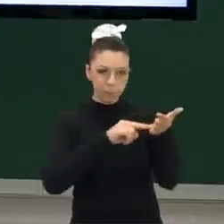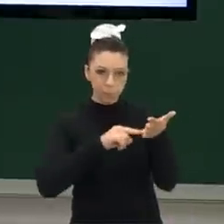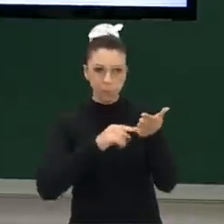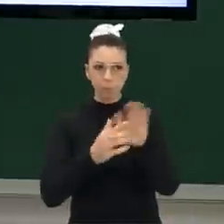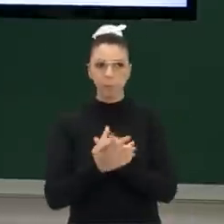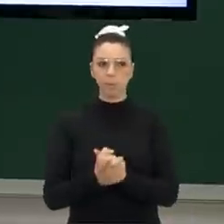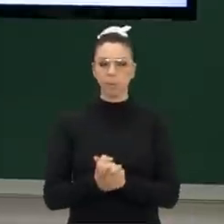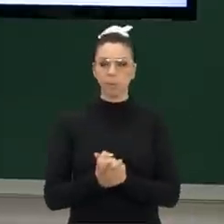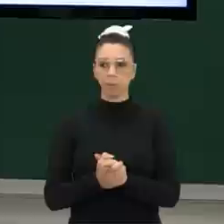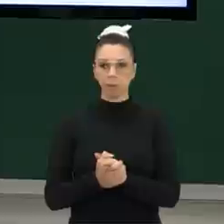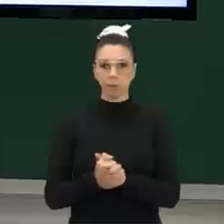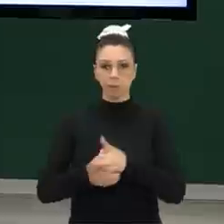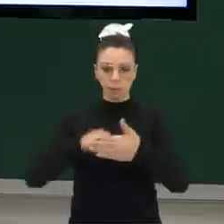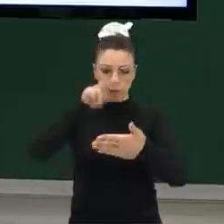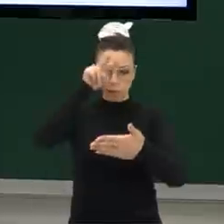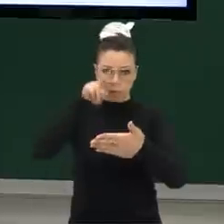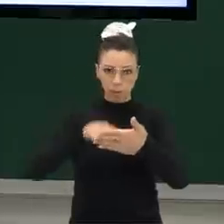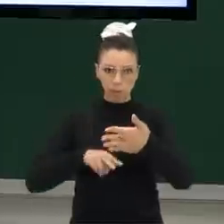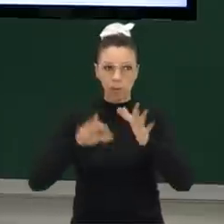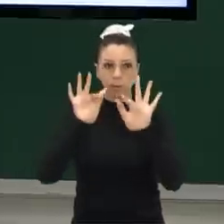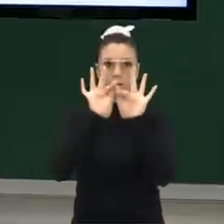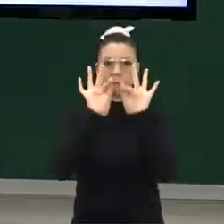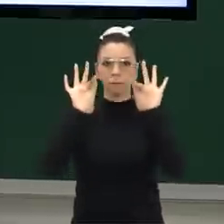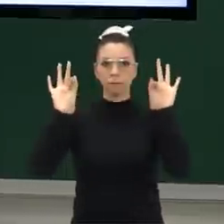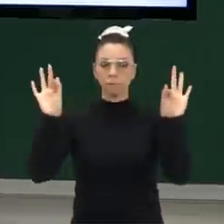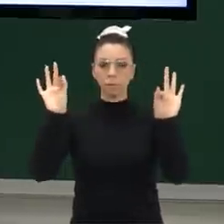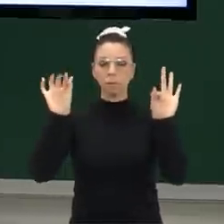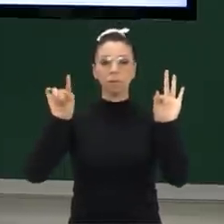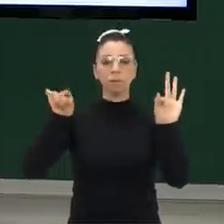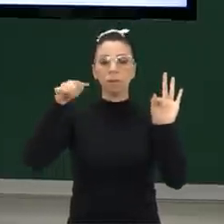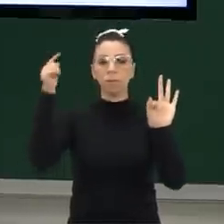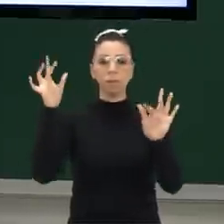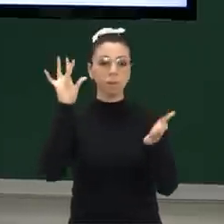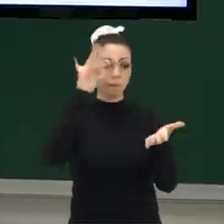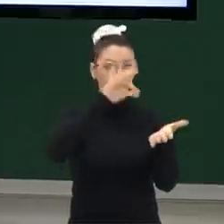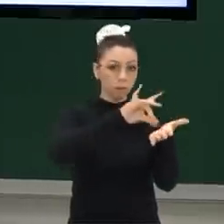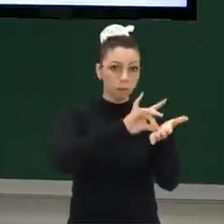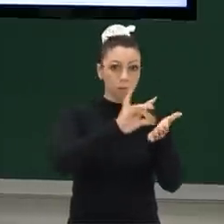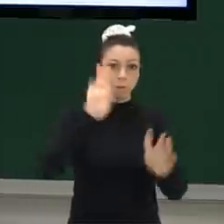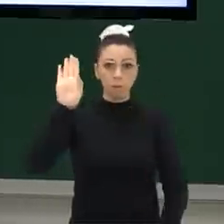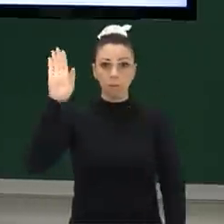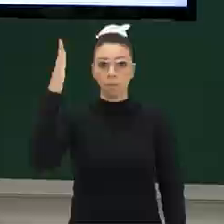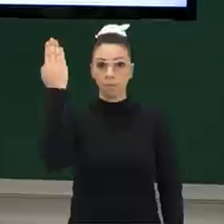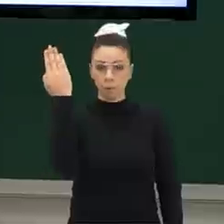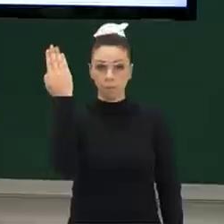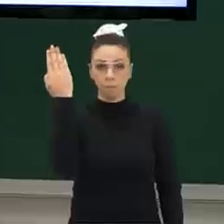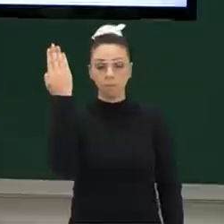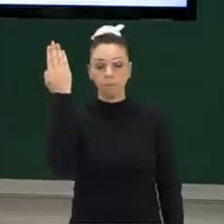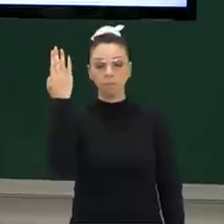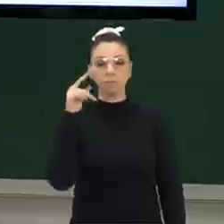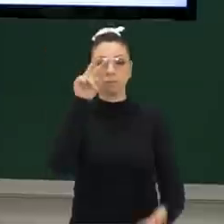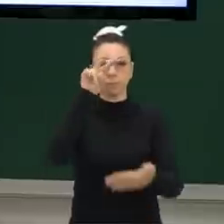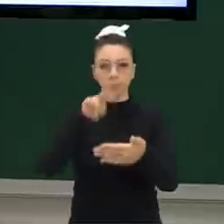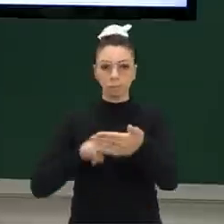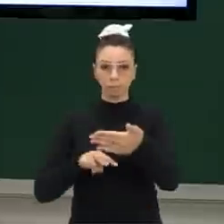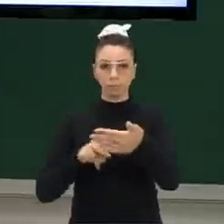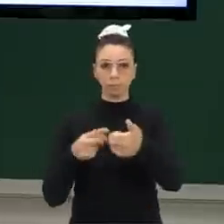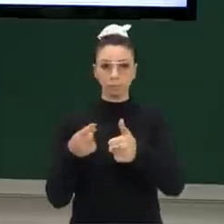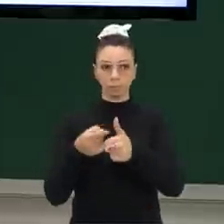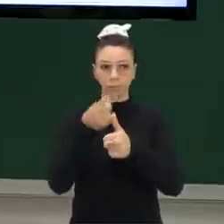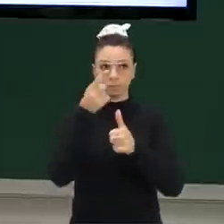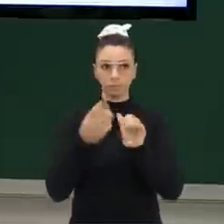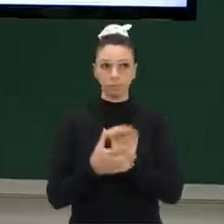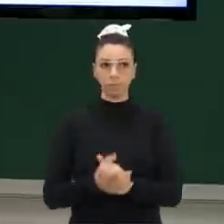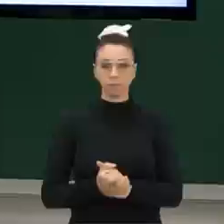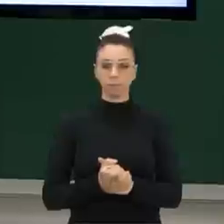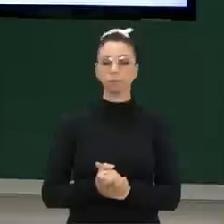Vai ler as frasezinhas para daí ver se é verdadeiro ou falso. Vamos à leitura da primeira?